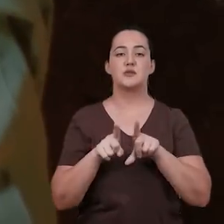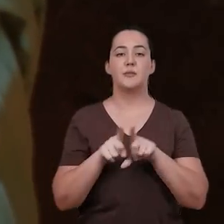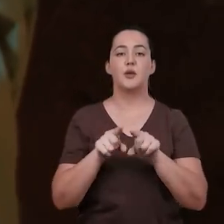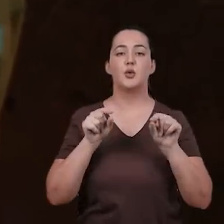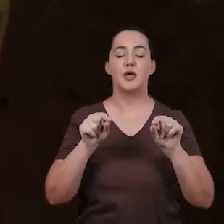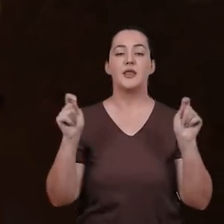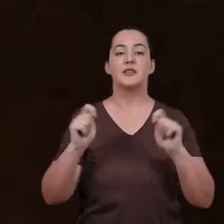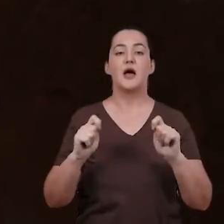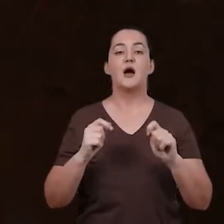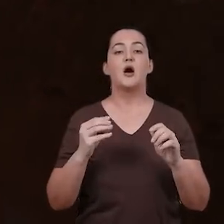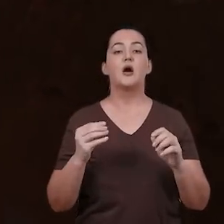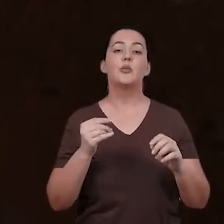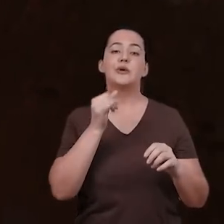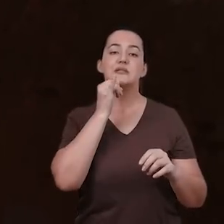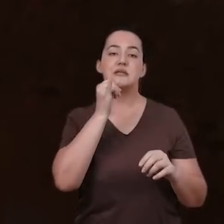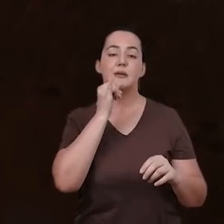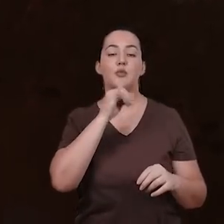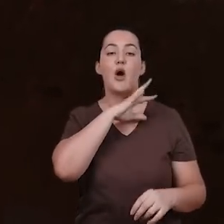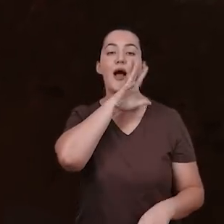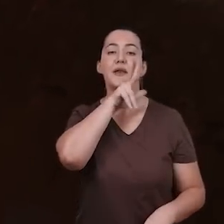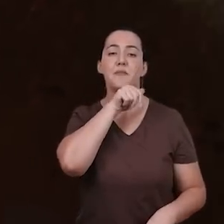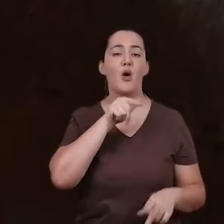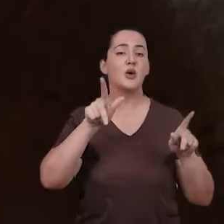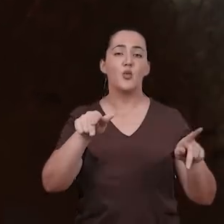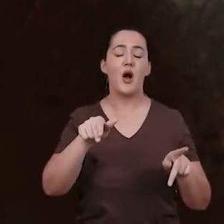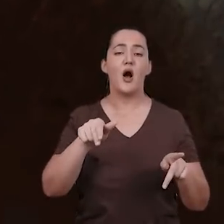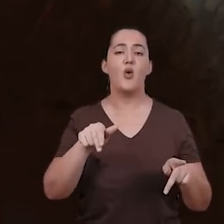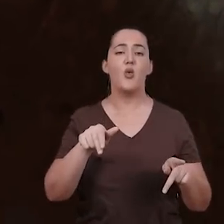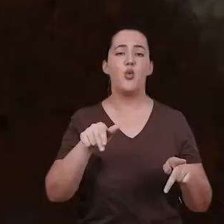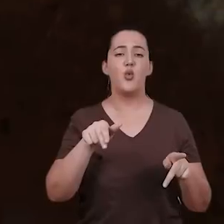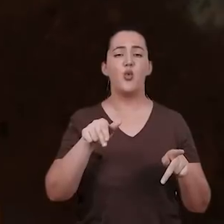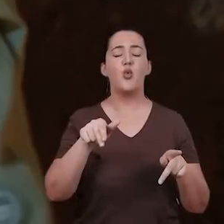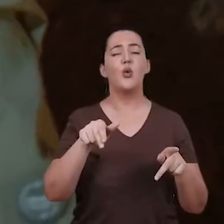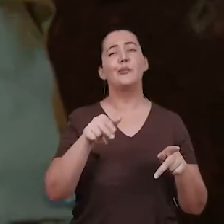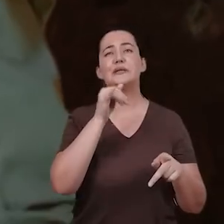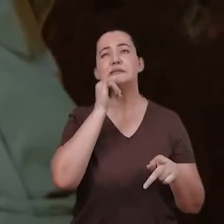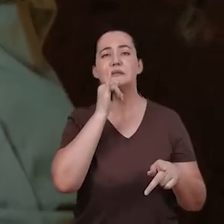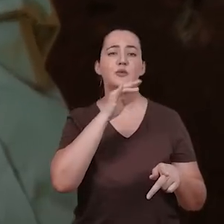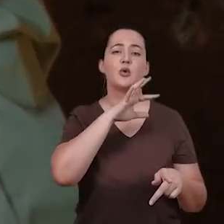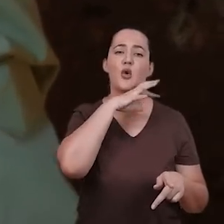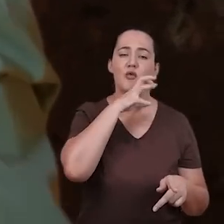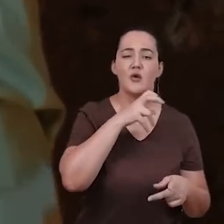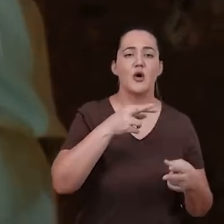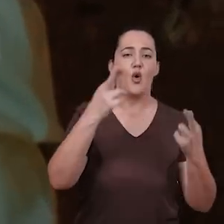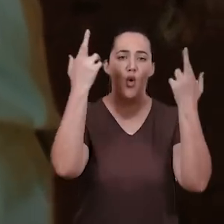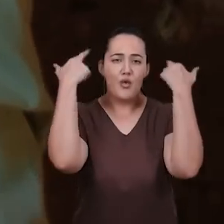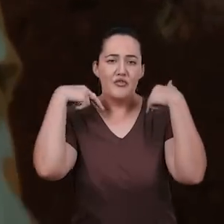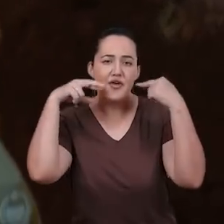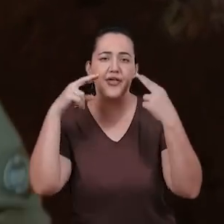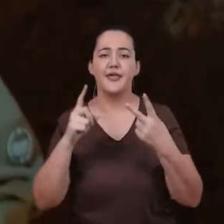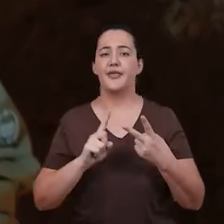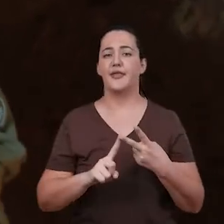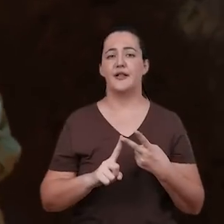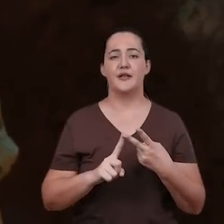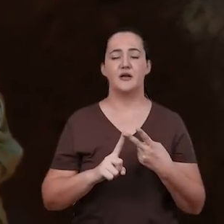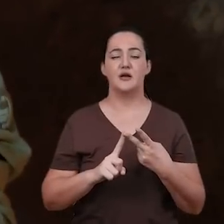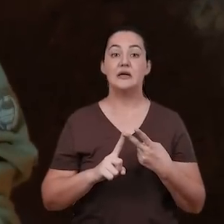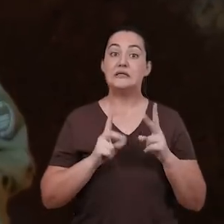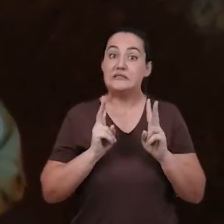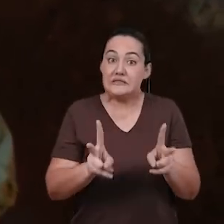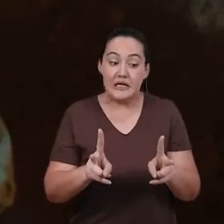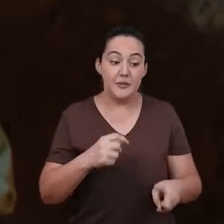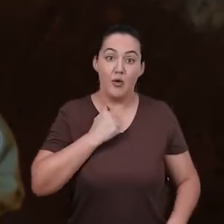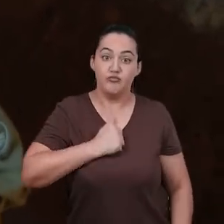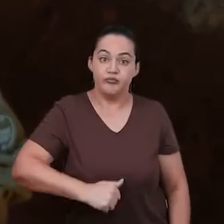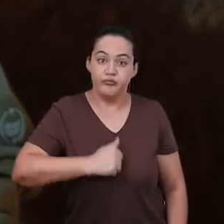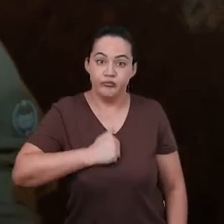dentro, eles podiam colocar, às vezes, animais. Era um pequeno curral para colocar ovelhas e eles tinham sempre que limpar as